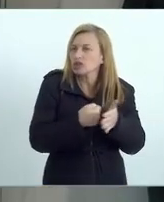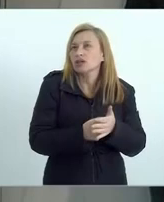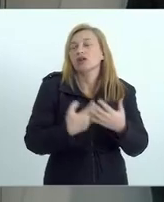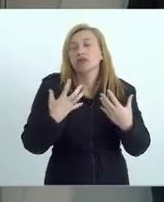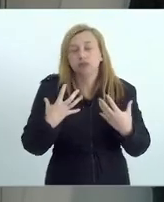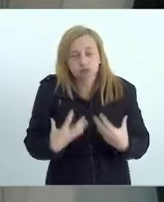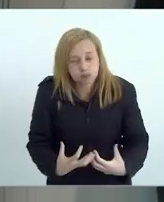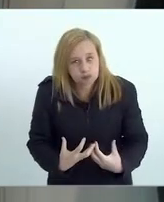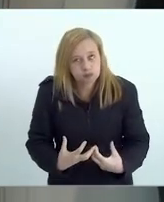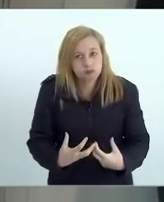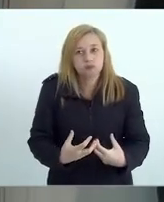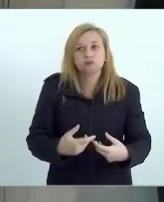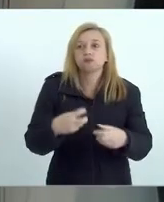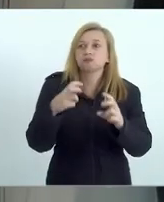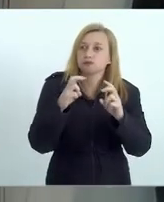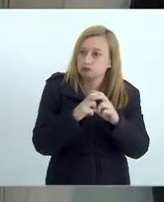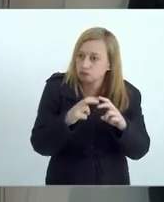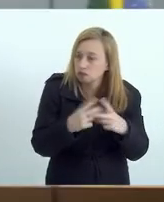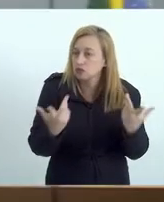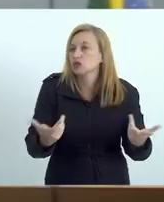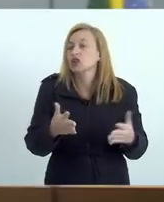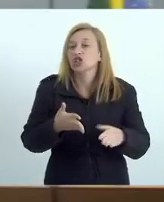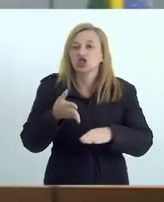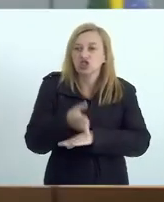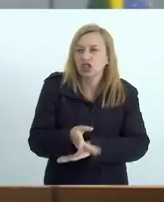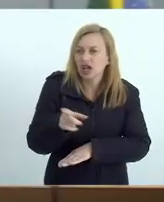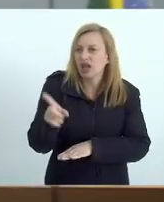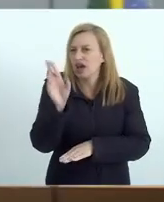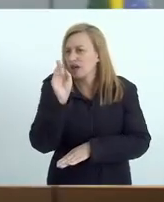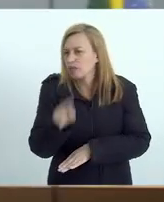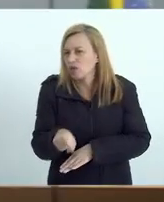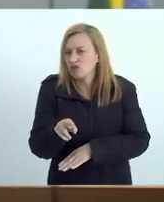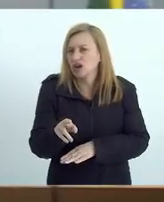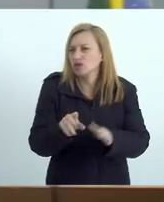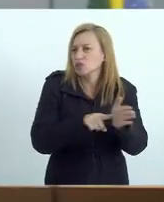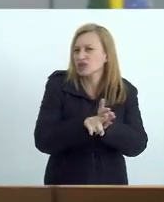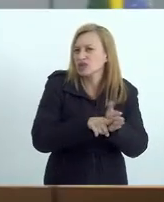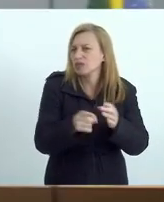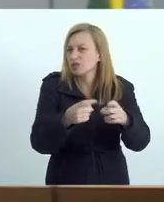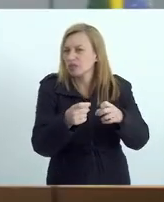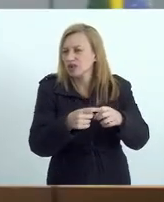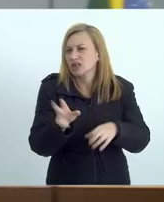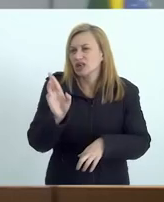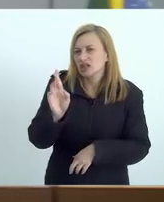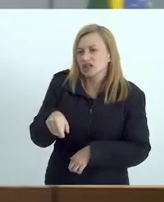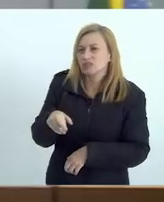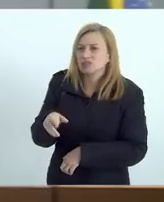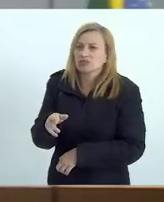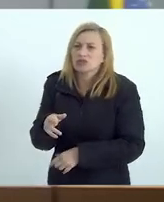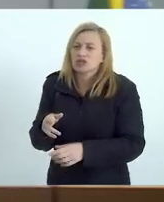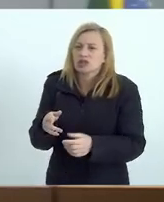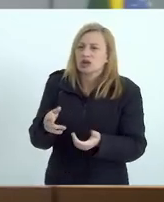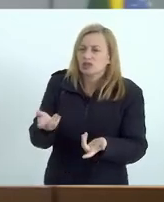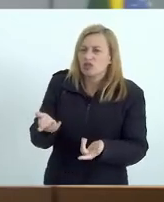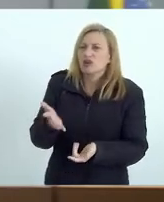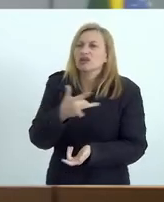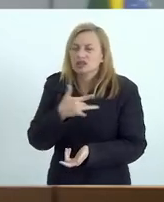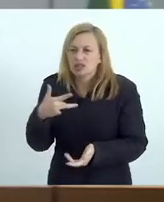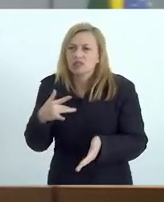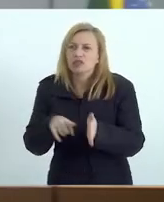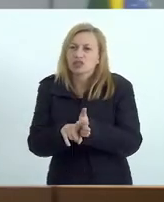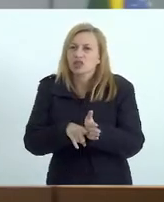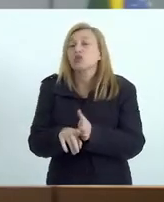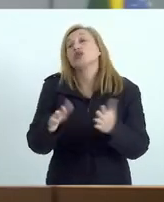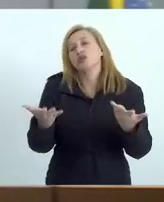desgaste de briga e chegar lá e ficar reprovado no exame médico e no exame de saúde então é uma orientação